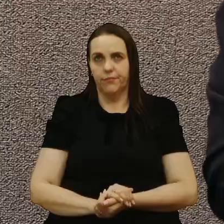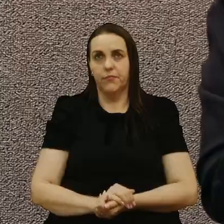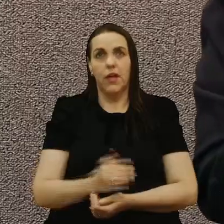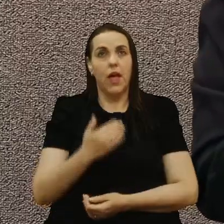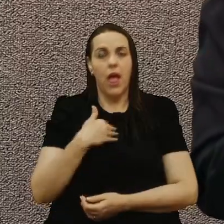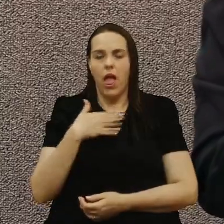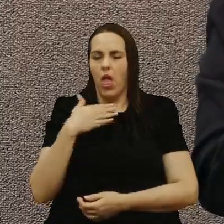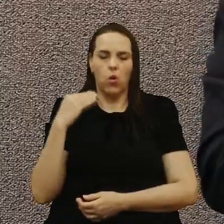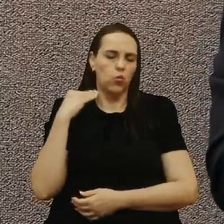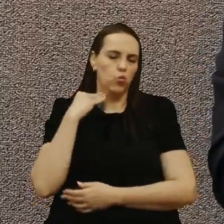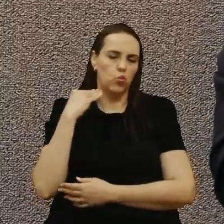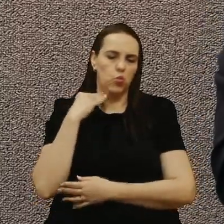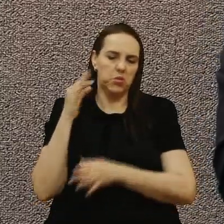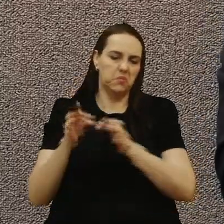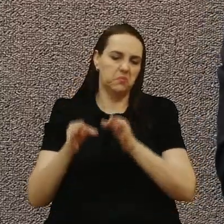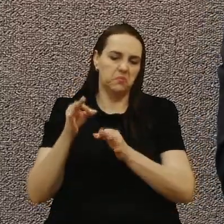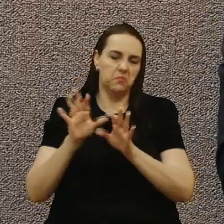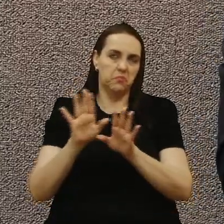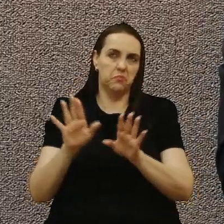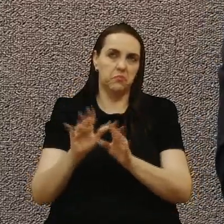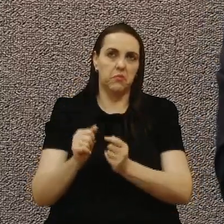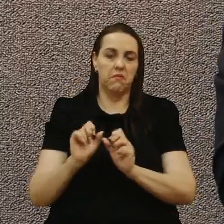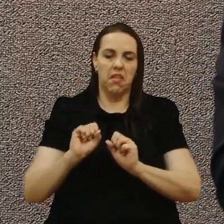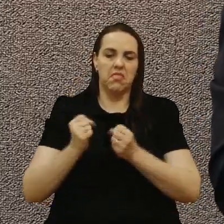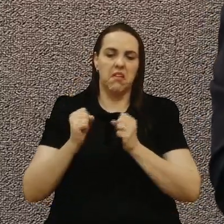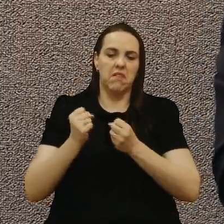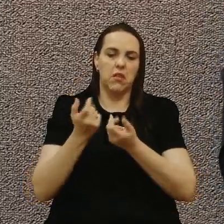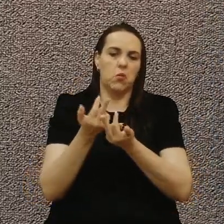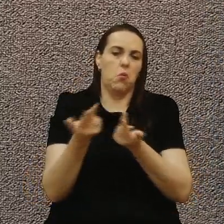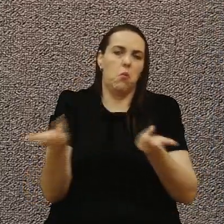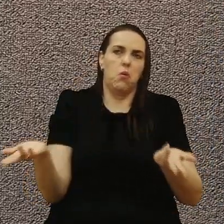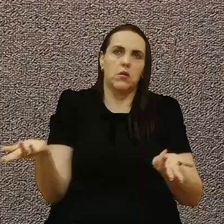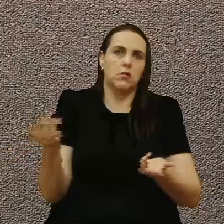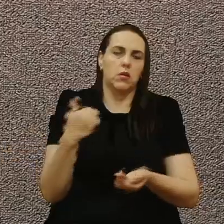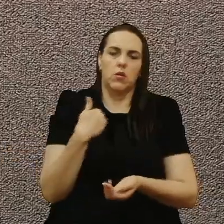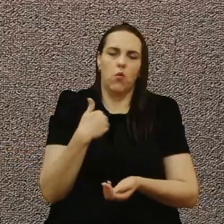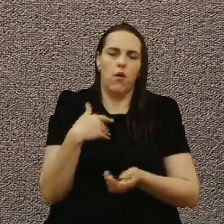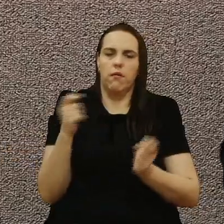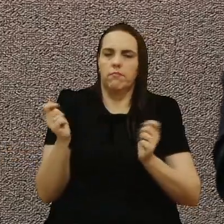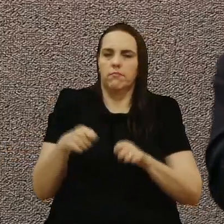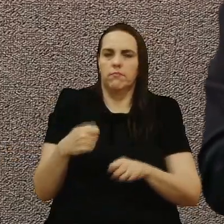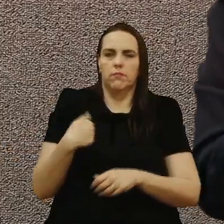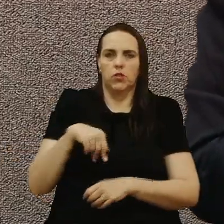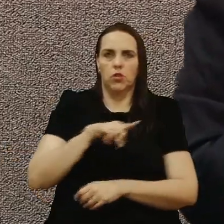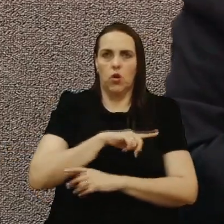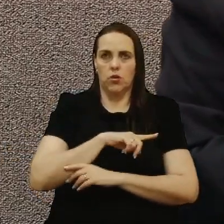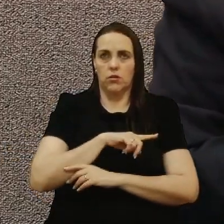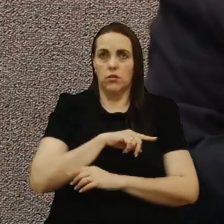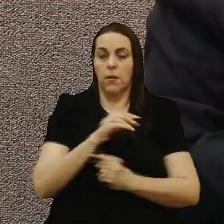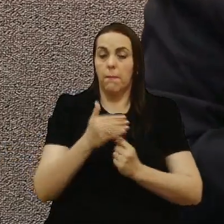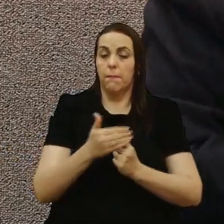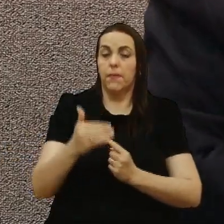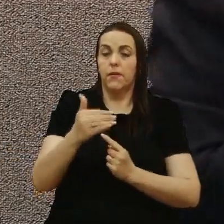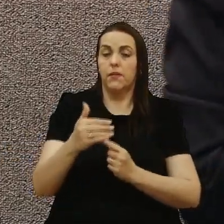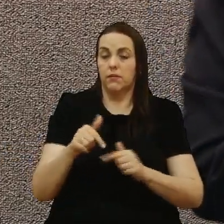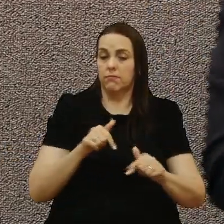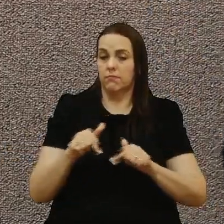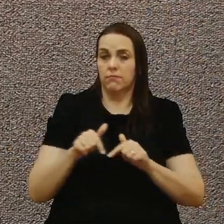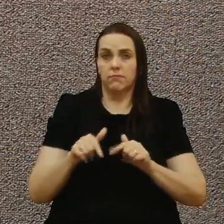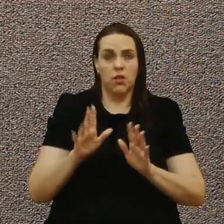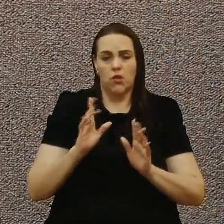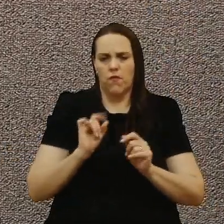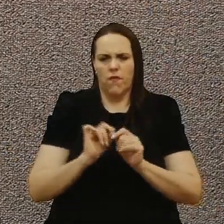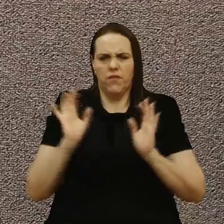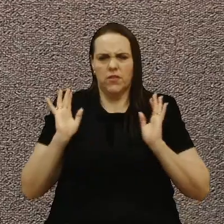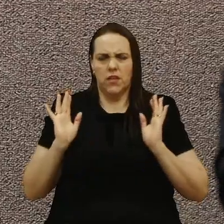juiz, para ficar aqui defendendo coisas que não nos competem no exercício do nosso mandato e nem devemos fazê-lo. Inclusive,